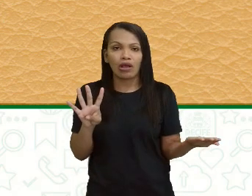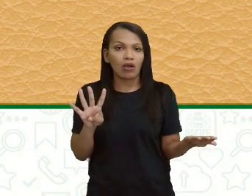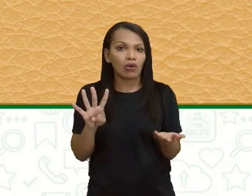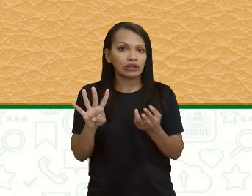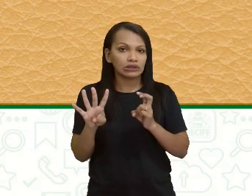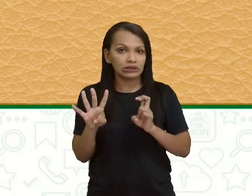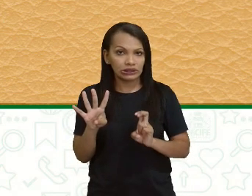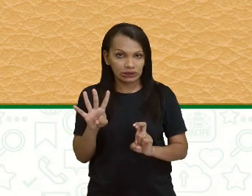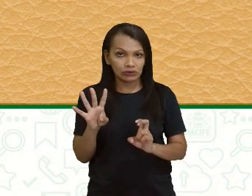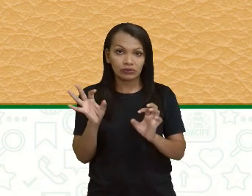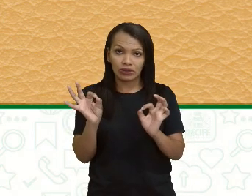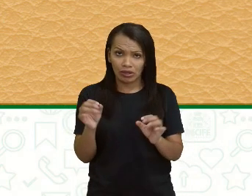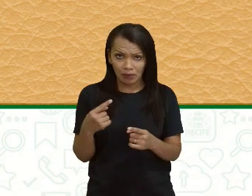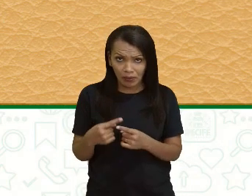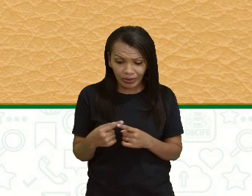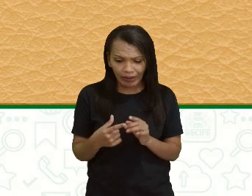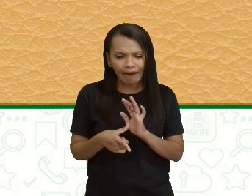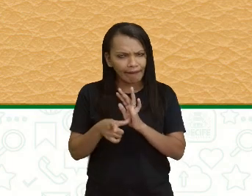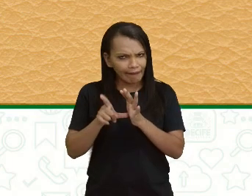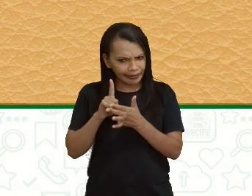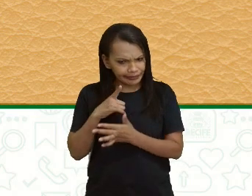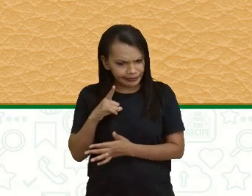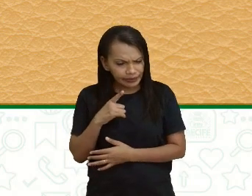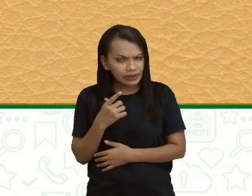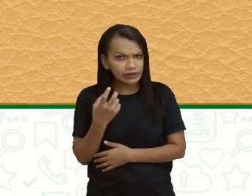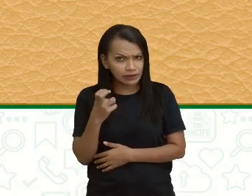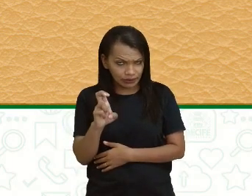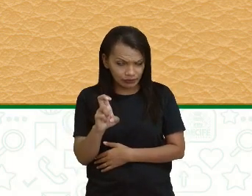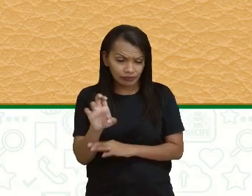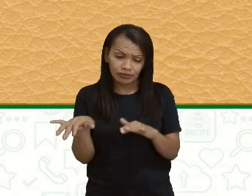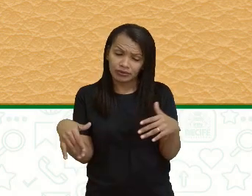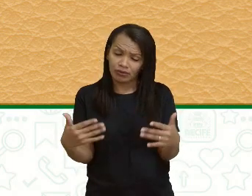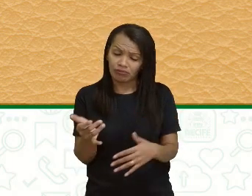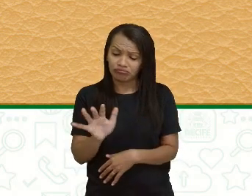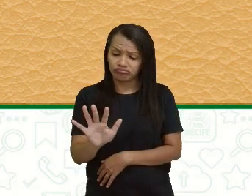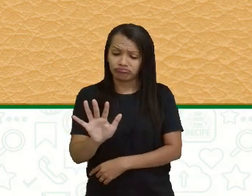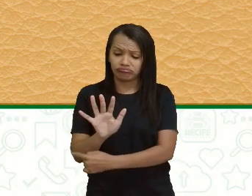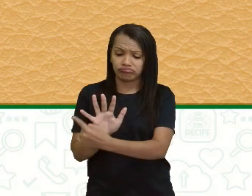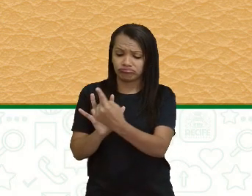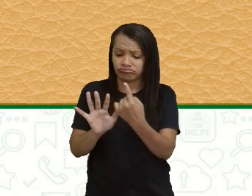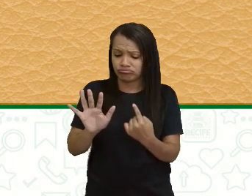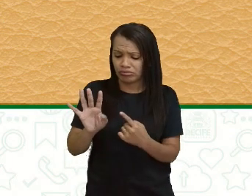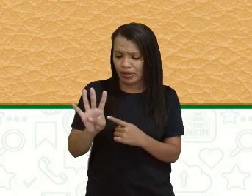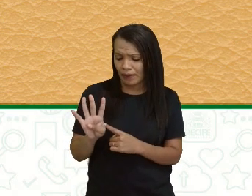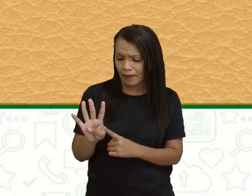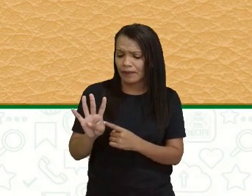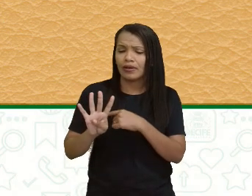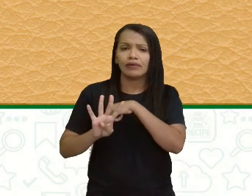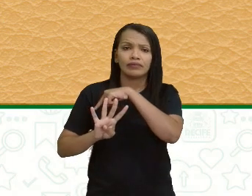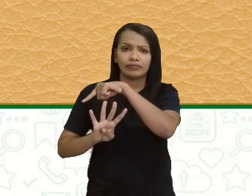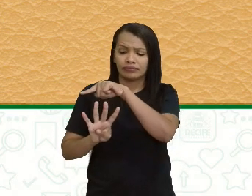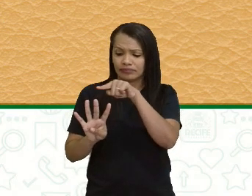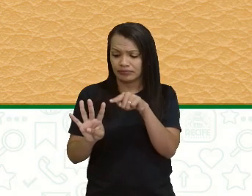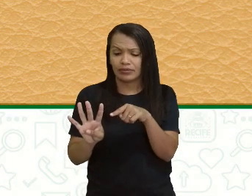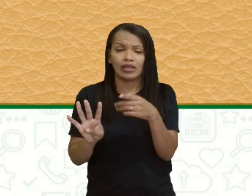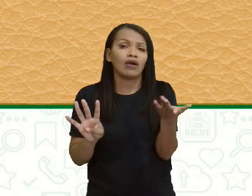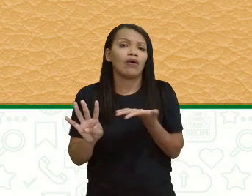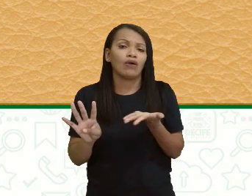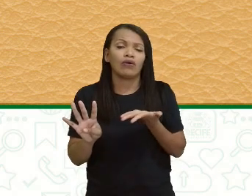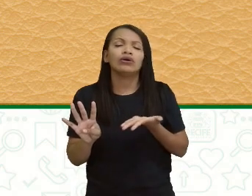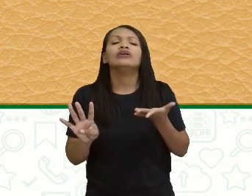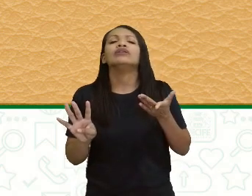Certo? Porque eu não tenho 5 partes no todo. O meu todo são 5 partes.